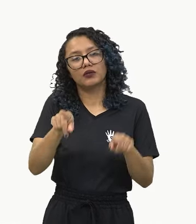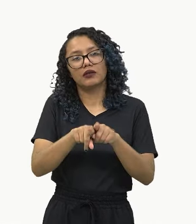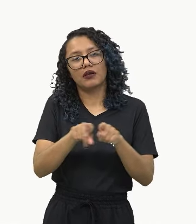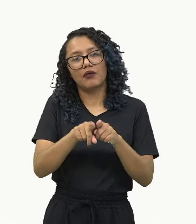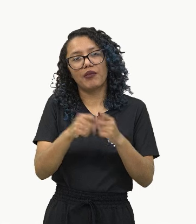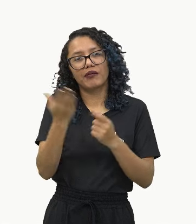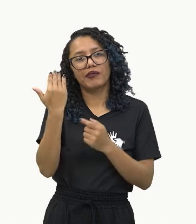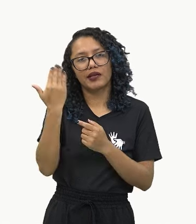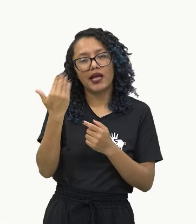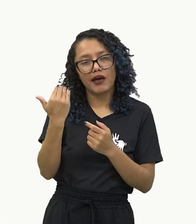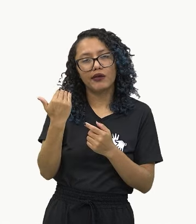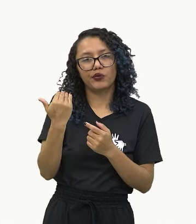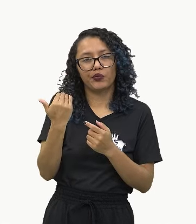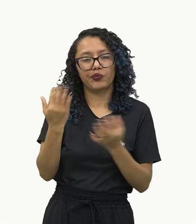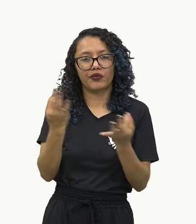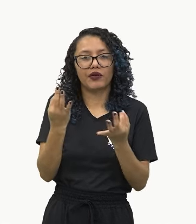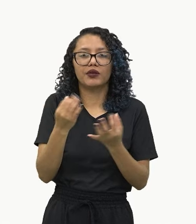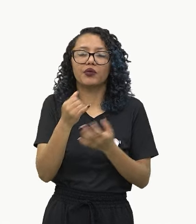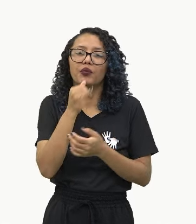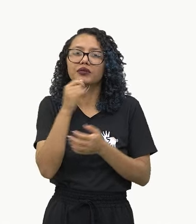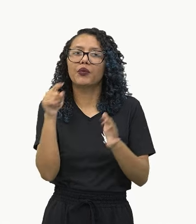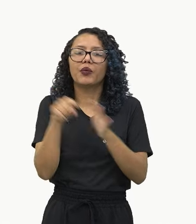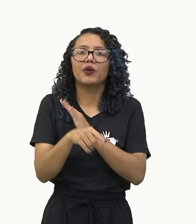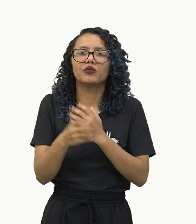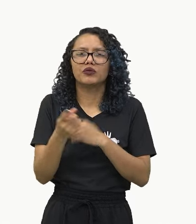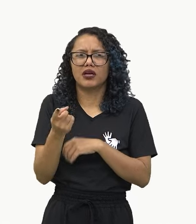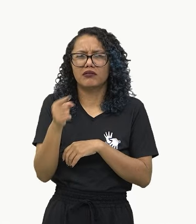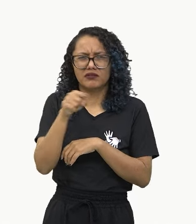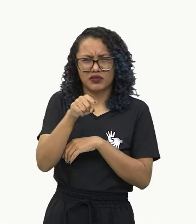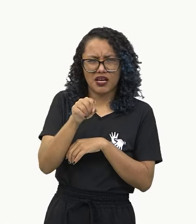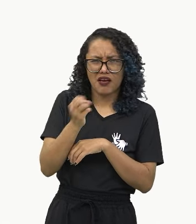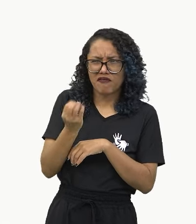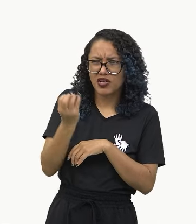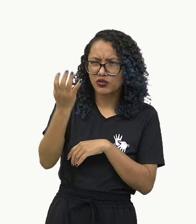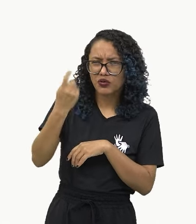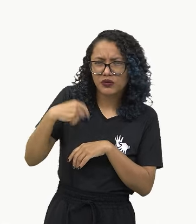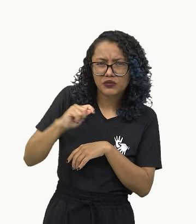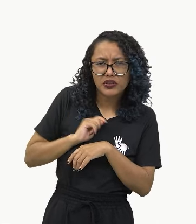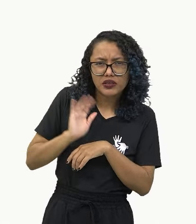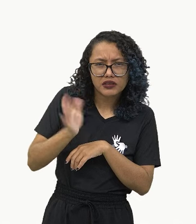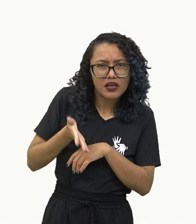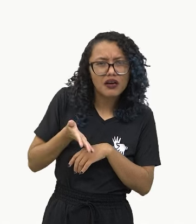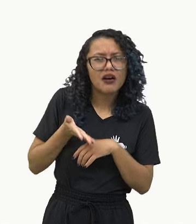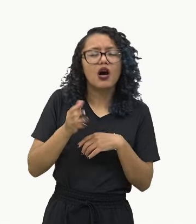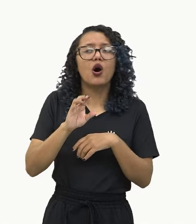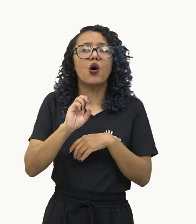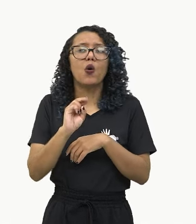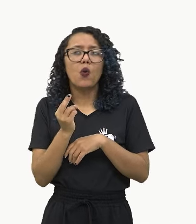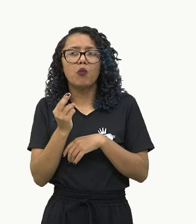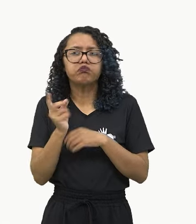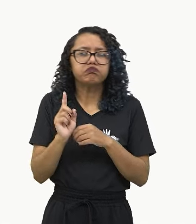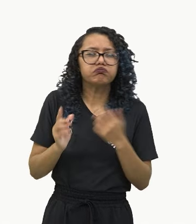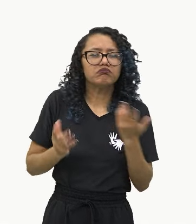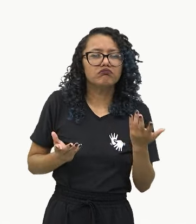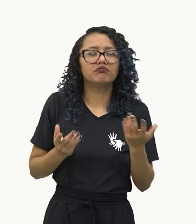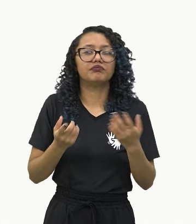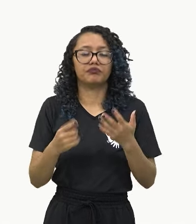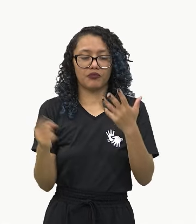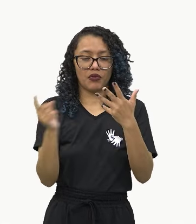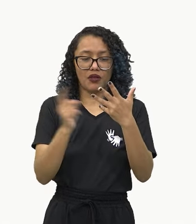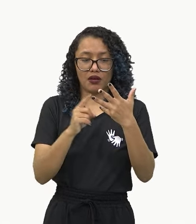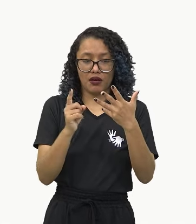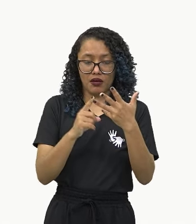perfeito composto. Eu pergunto, você já viajou alguma vez à Espanha? Tá bom? O nosso quarto